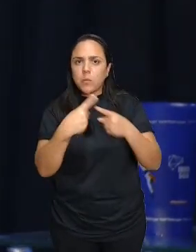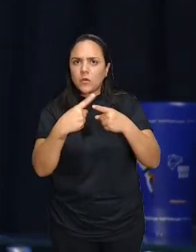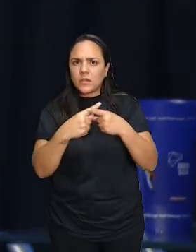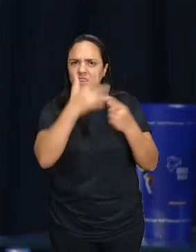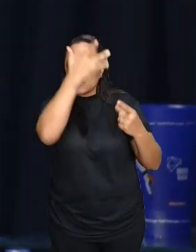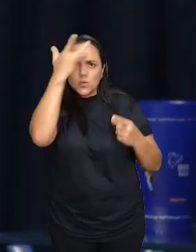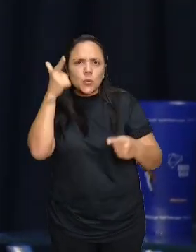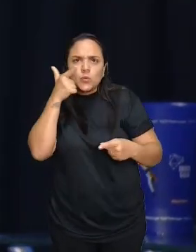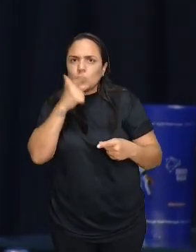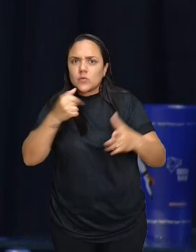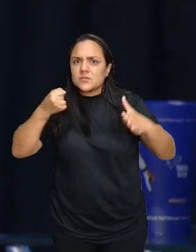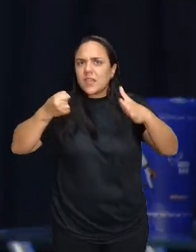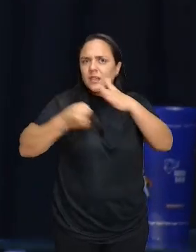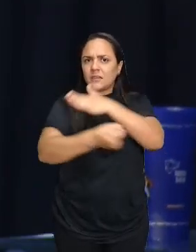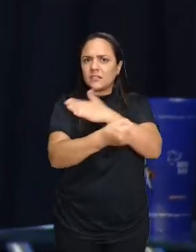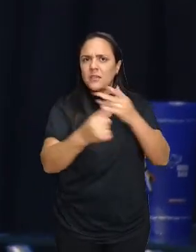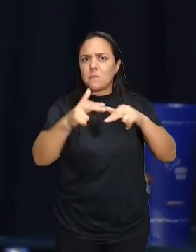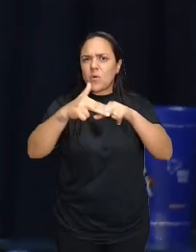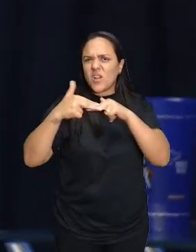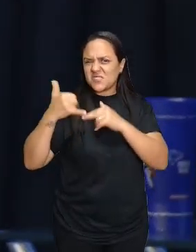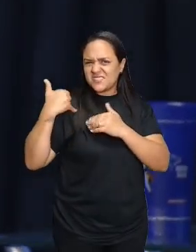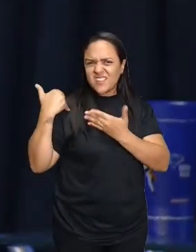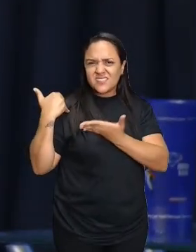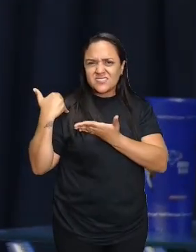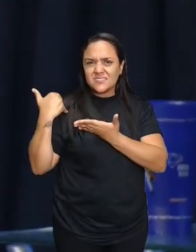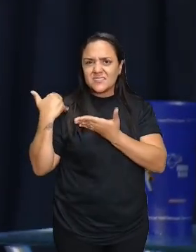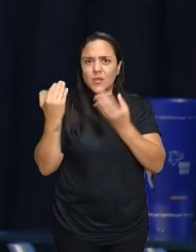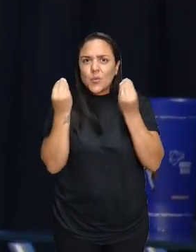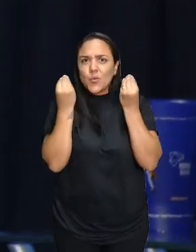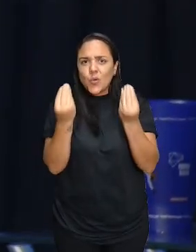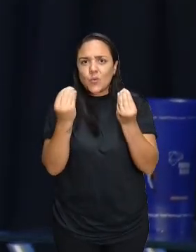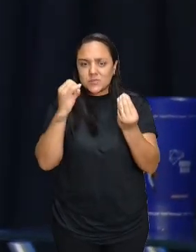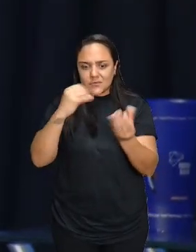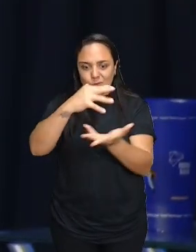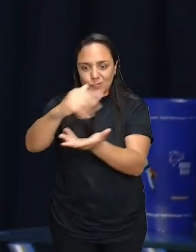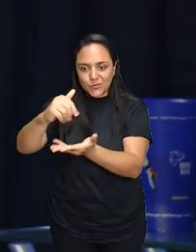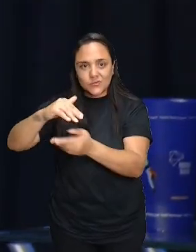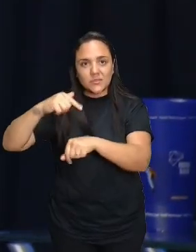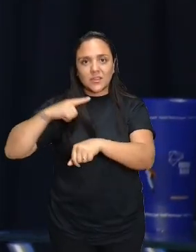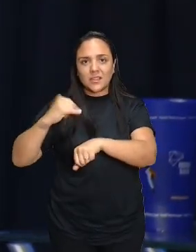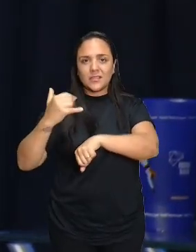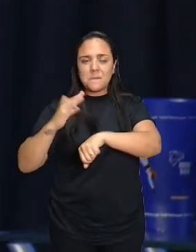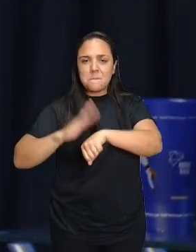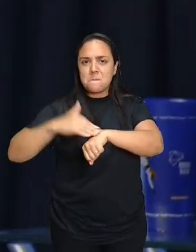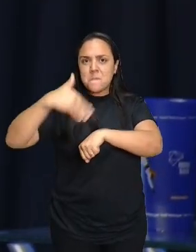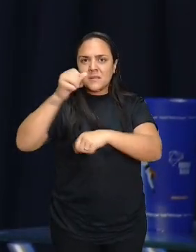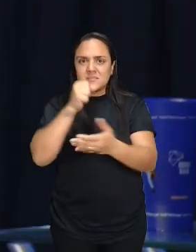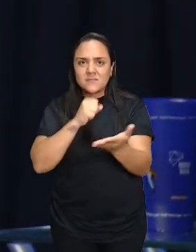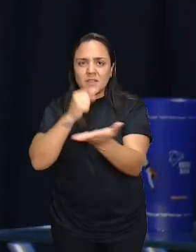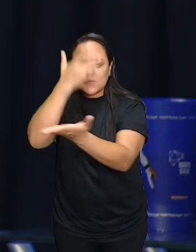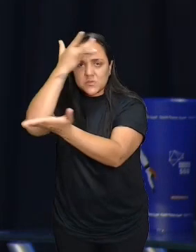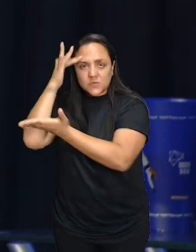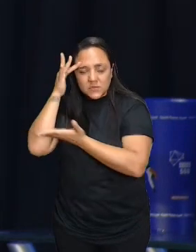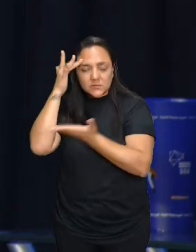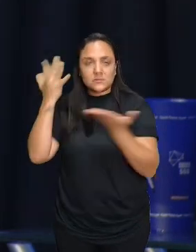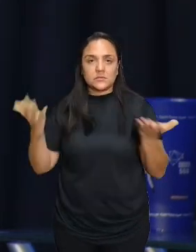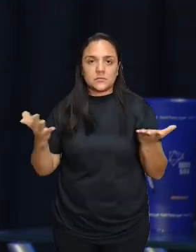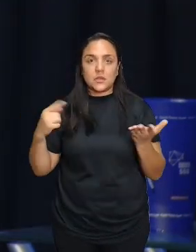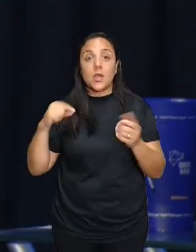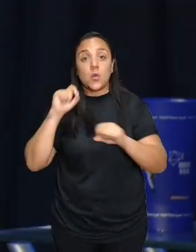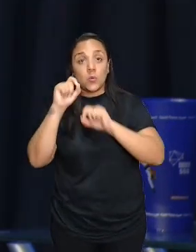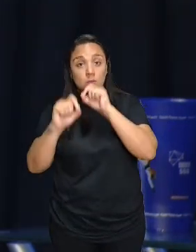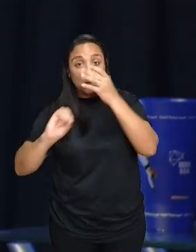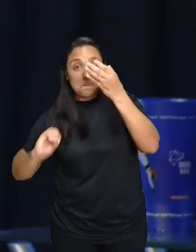conseguirem mais trabalhar por causa da idade se a gente está vivendo mais. Então esse inconformismo deu origem à Mature, na